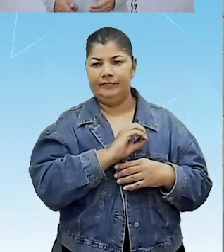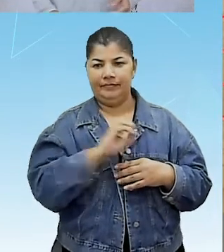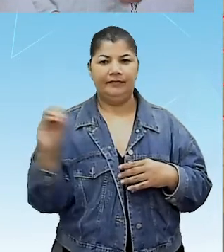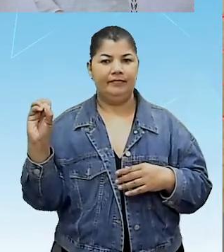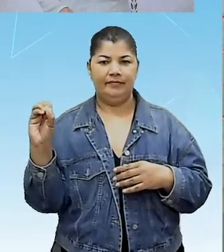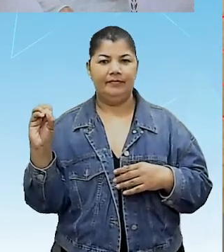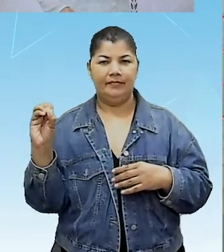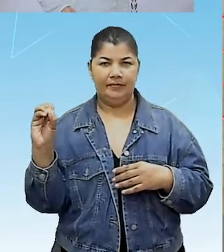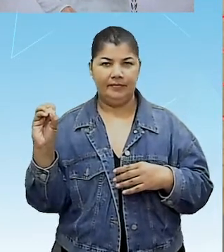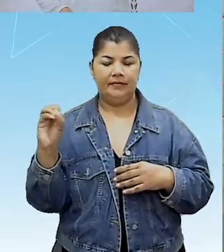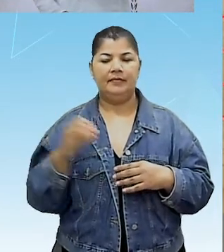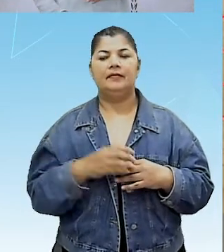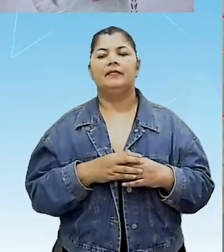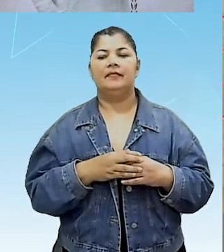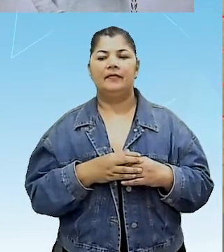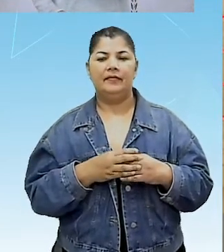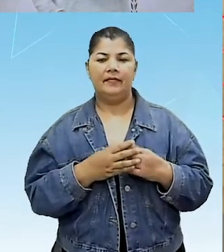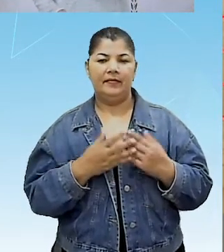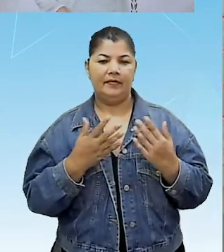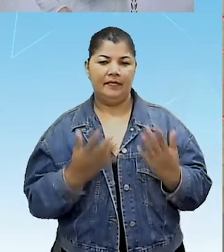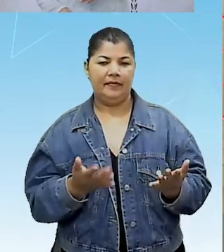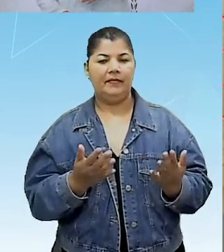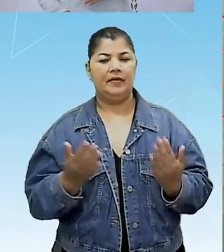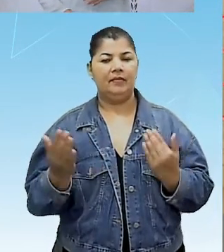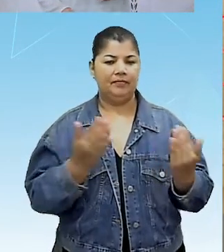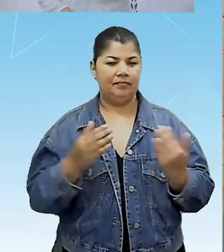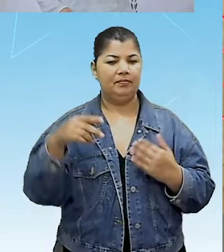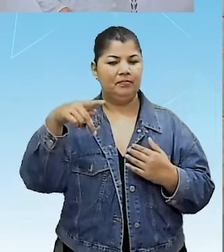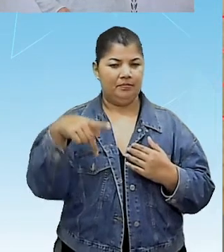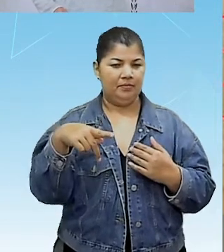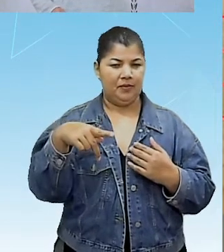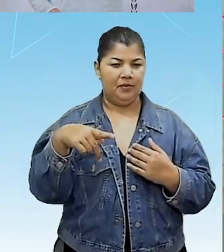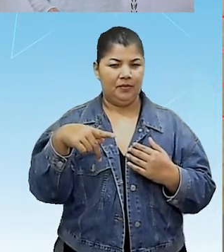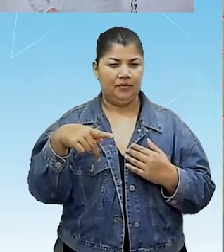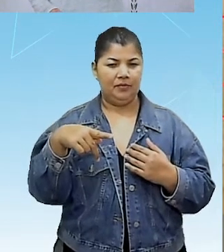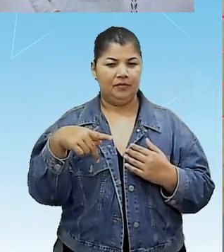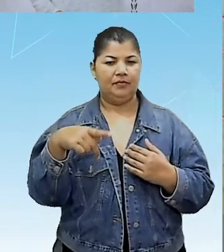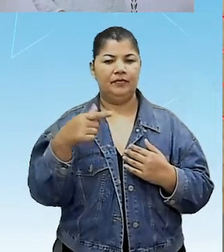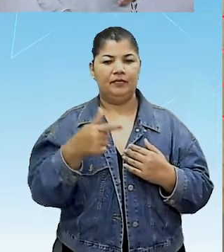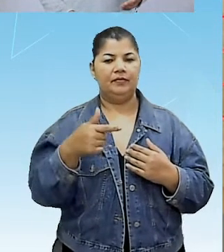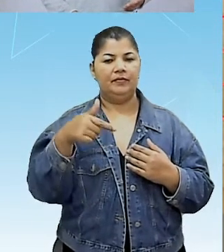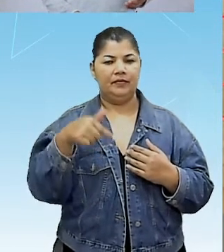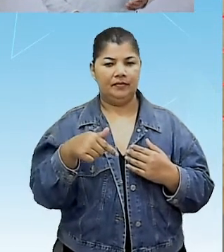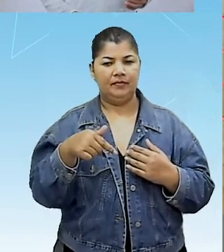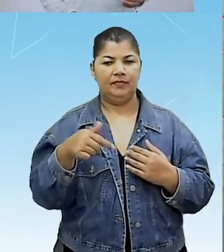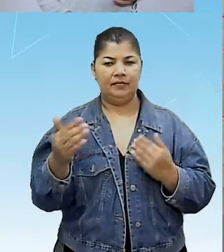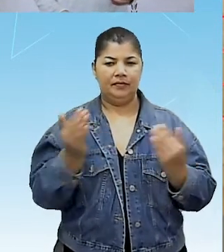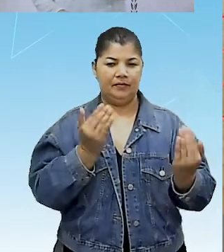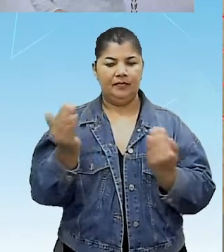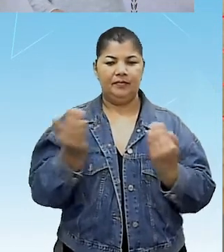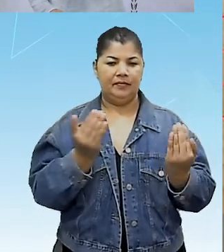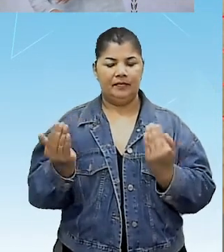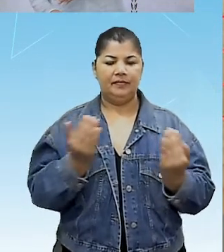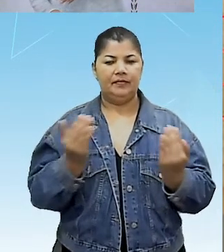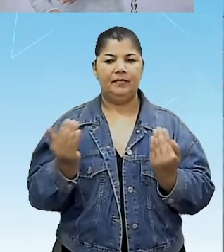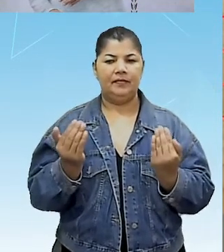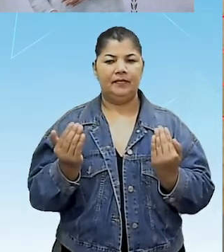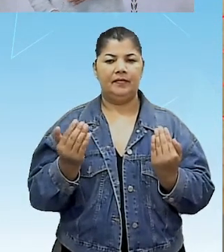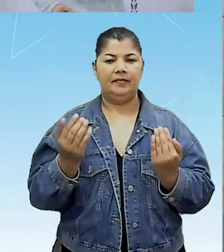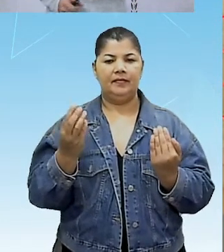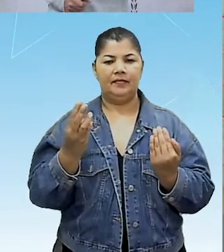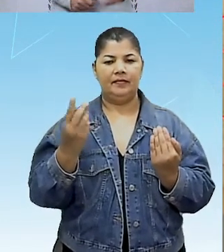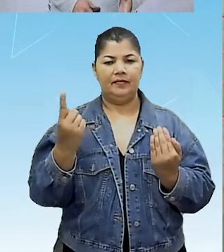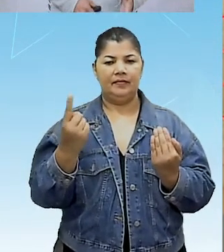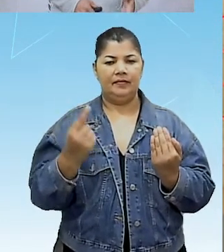vendo? Vamos comparar agora com o próton. 27. Quando eu comparo 27 com 31,